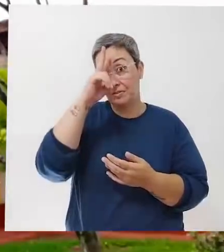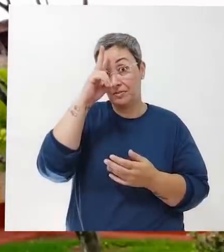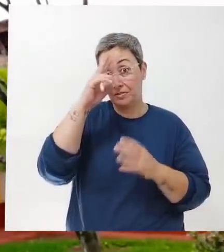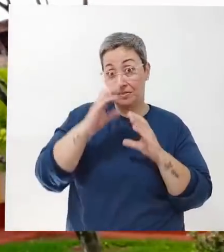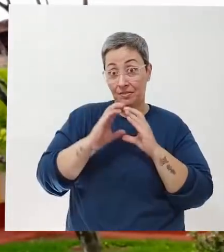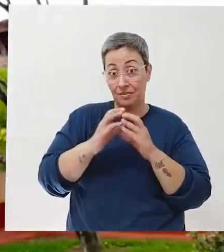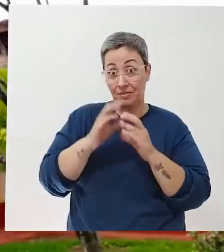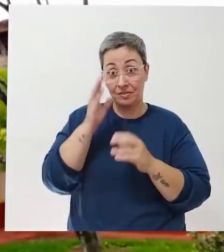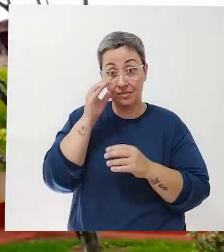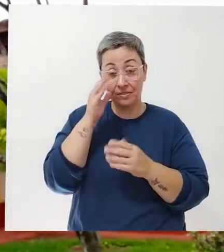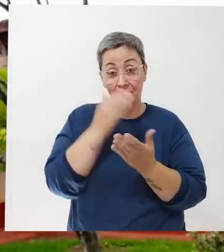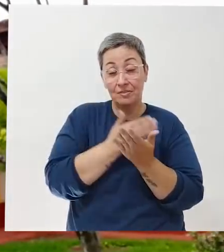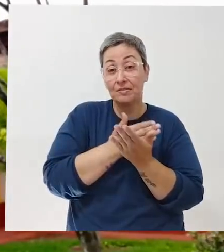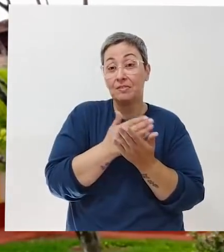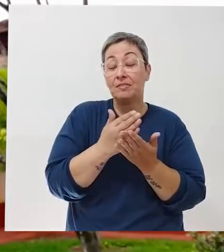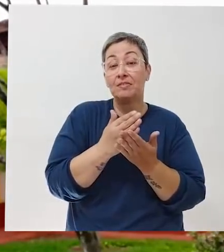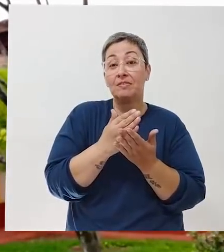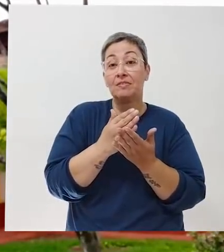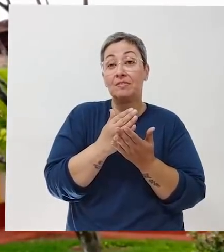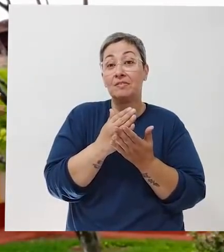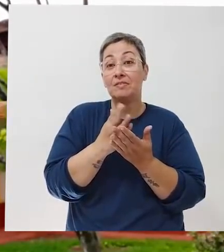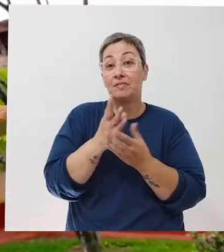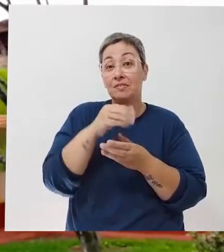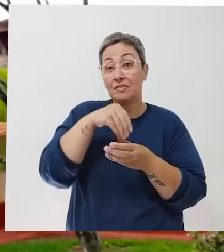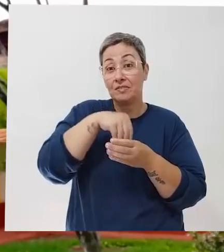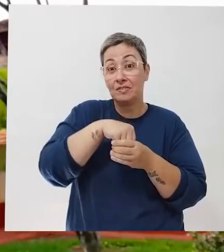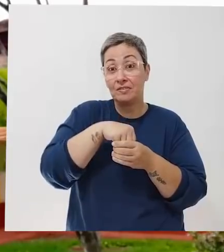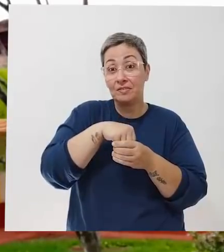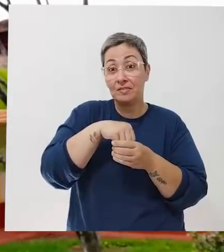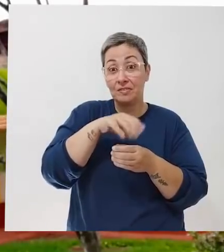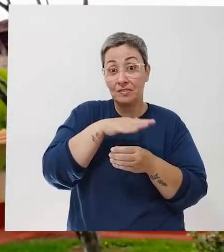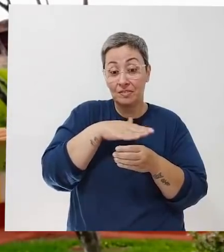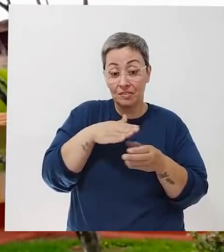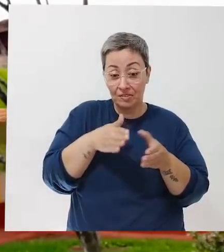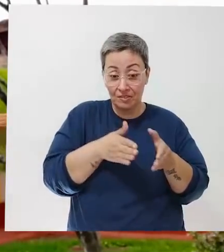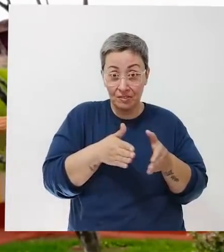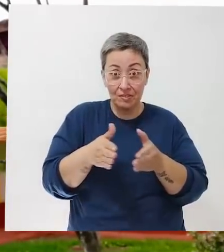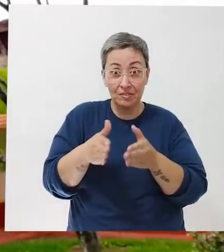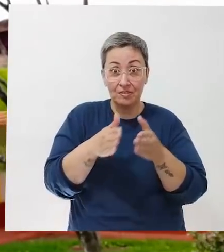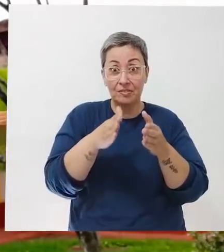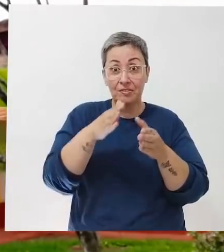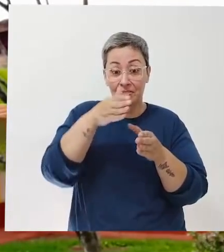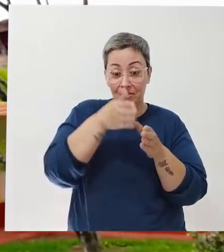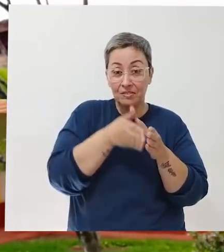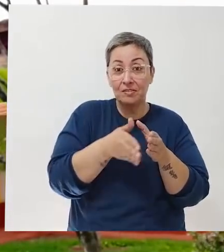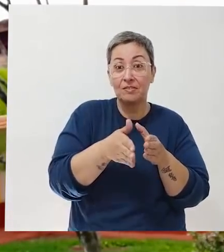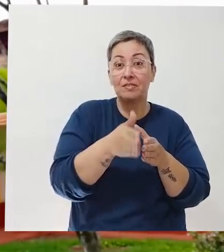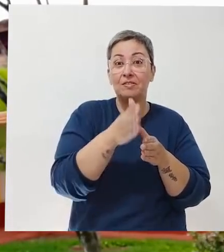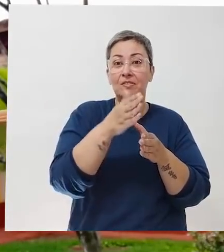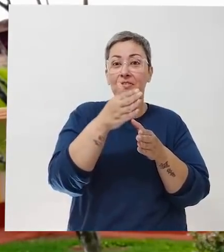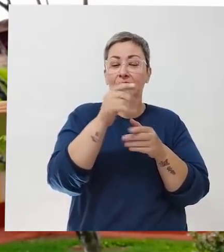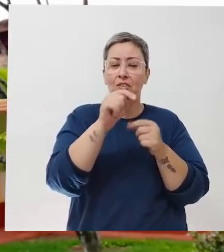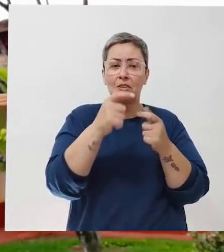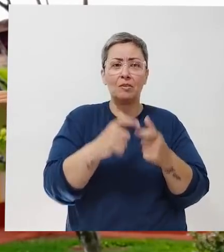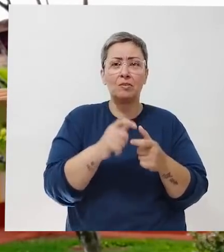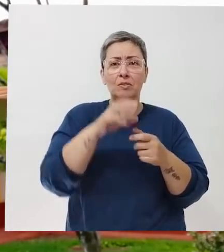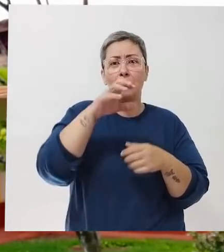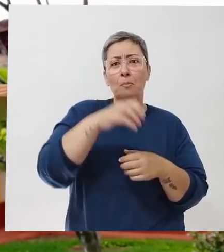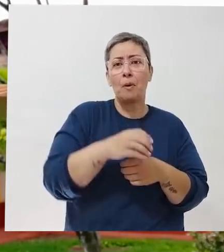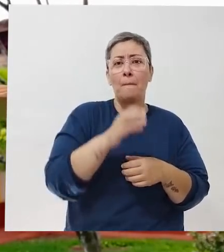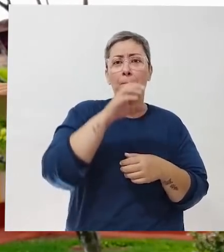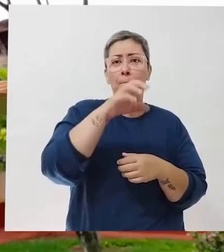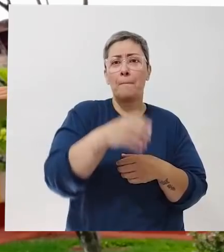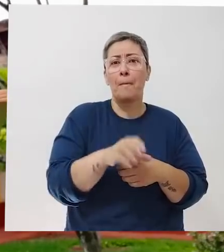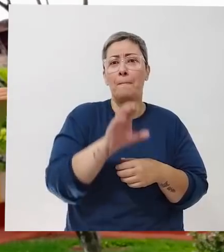A história da bolinha curiosa começa no meio de um caminho. Num caminho onde a